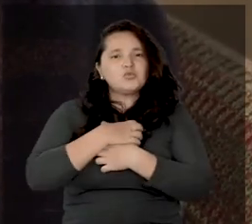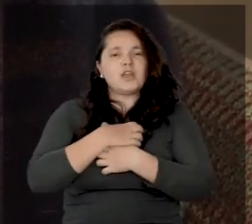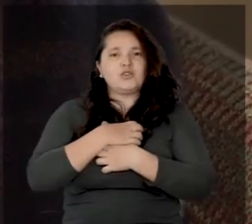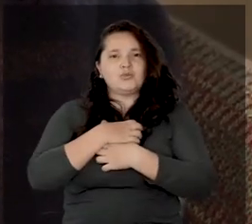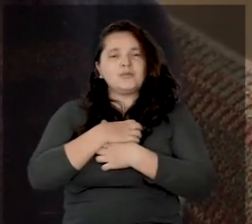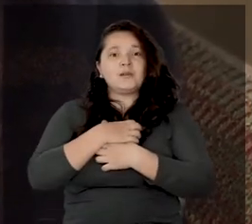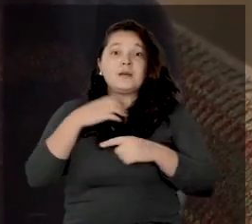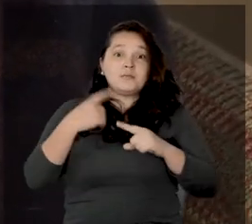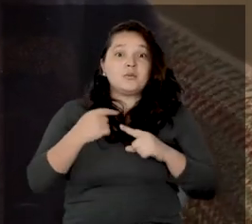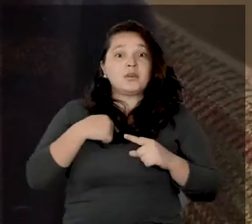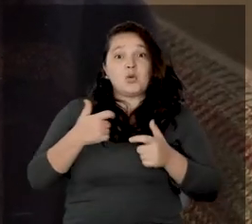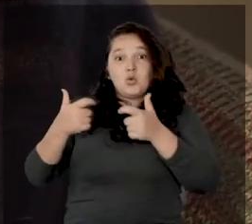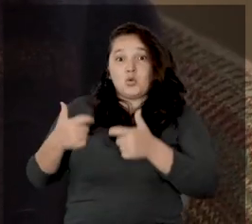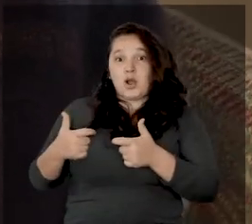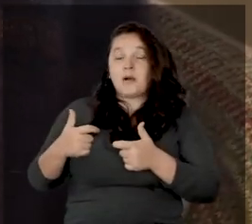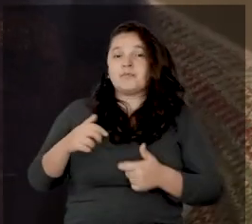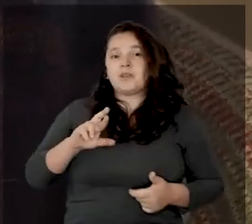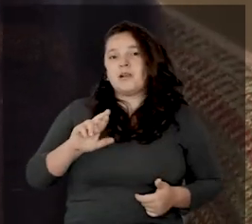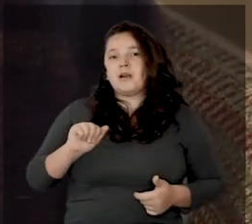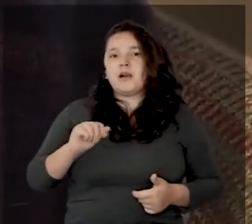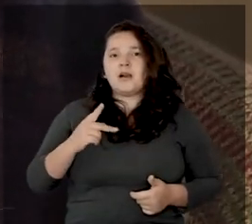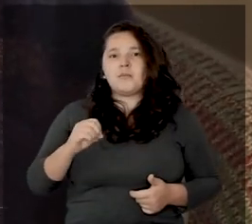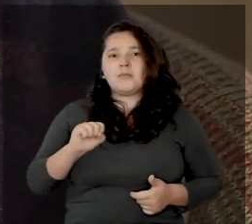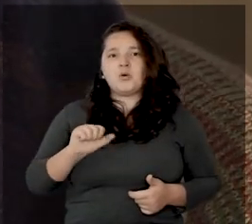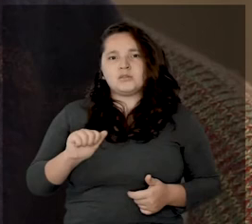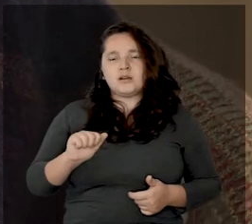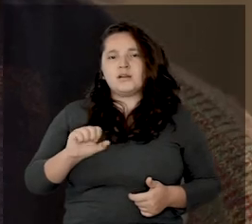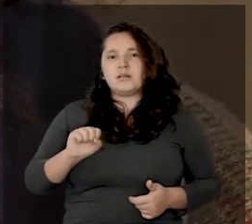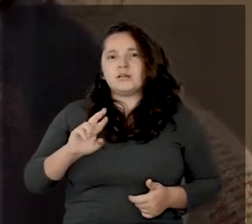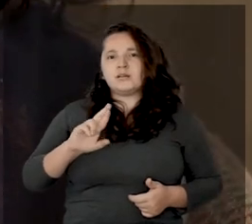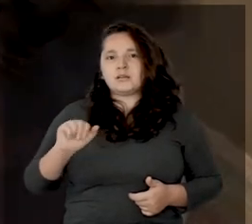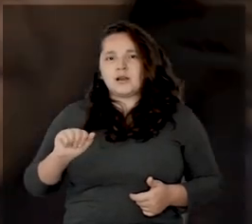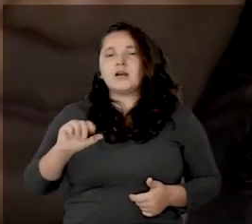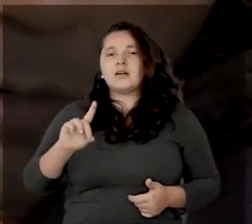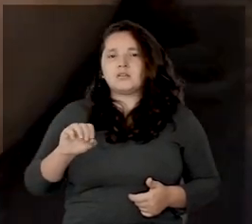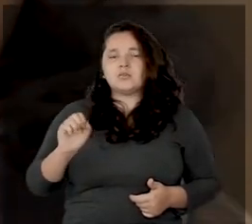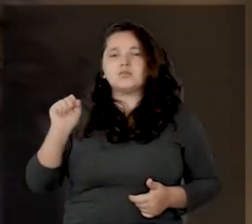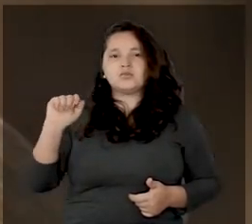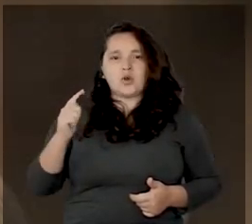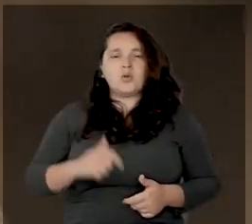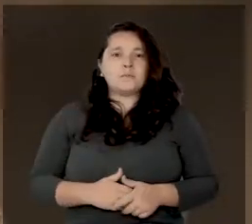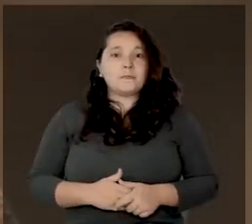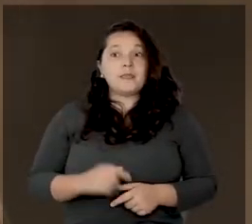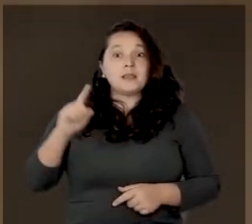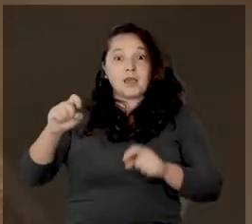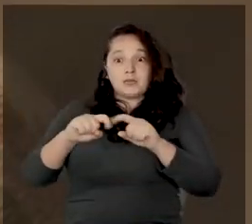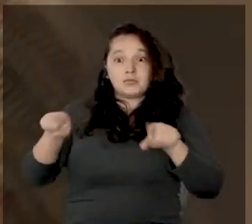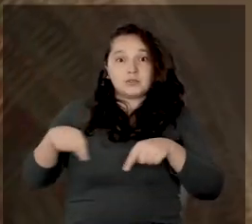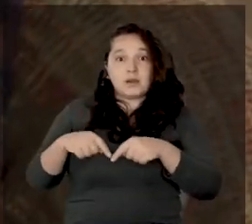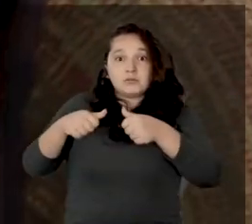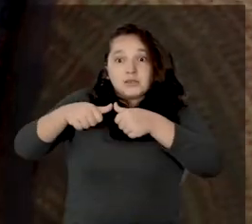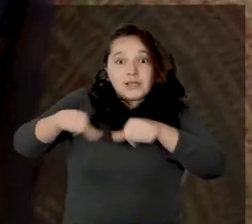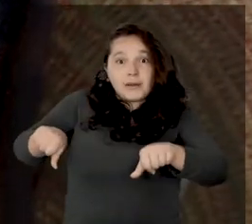porque eu sou lá da Raposa Serra do Sol, que é o nosso território, que foi demarcado e homologado, aliás, demarcado, mas